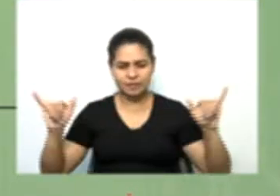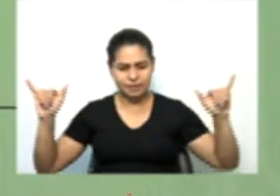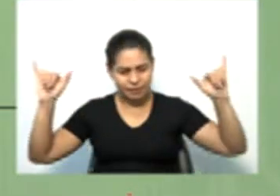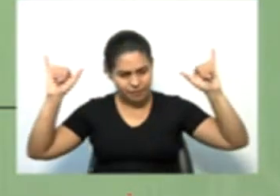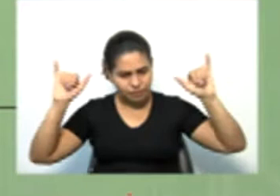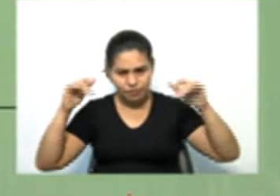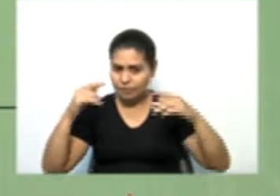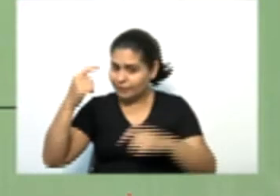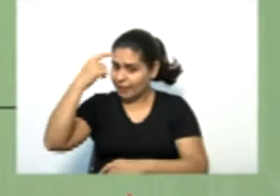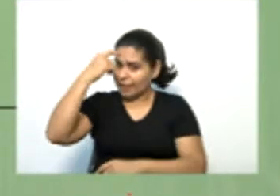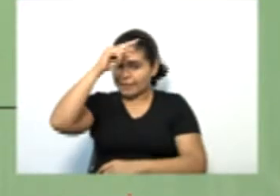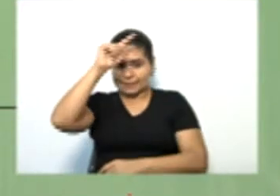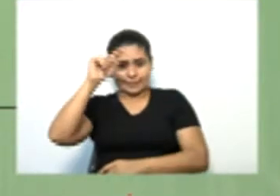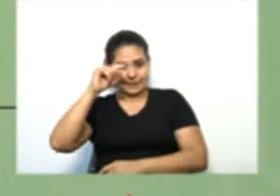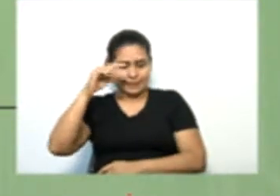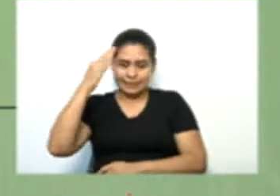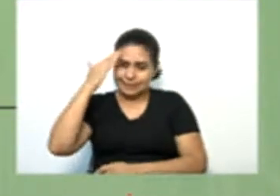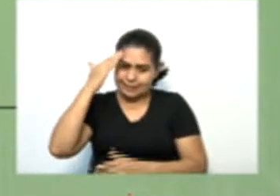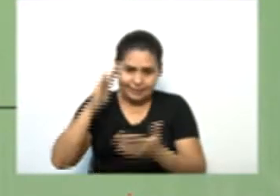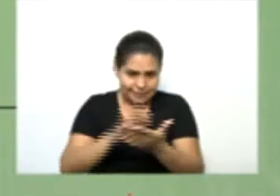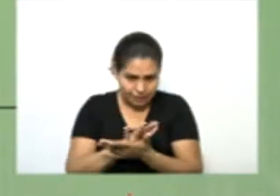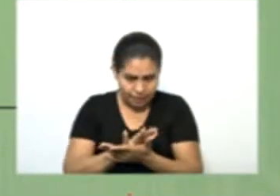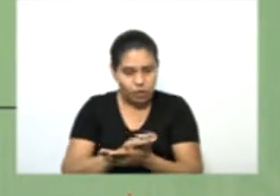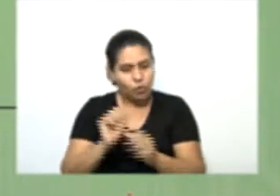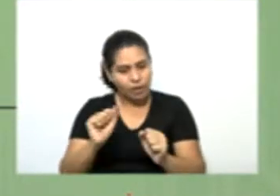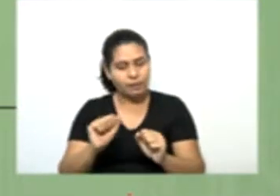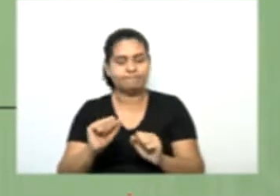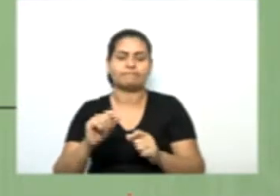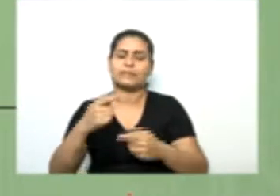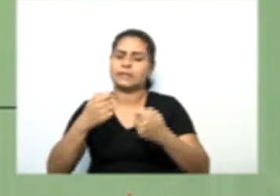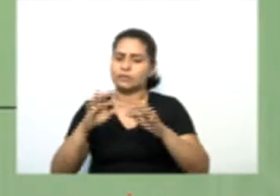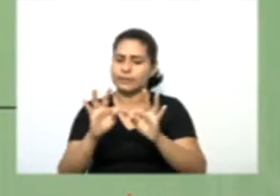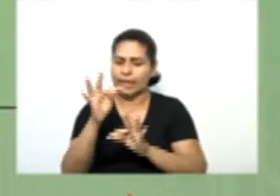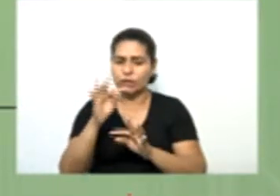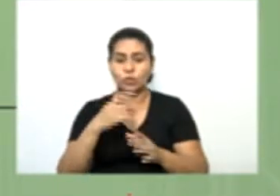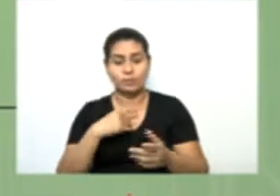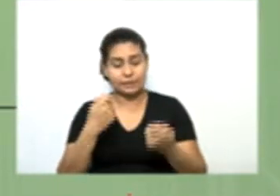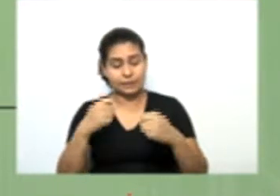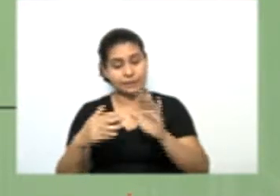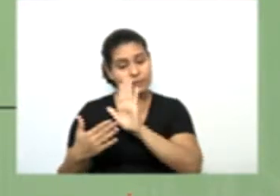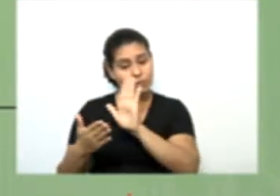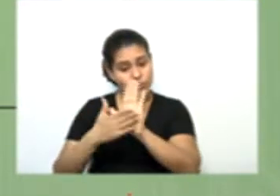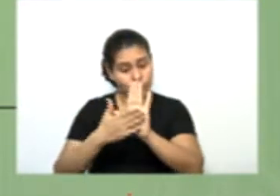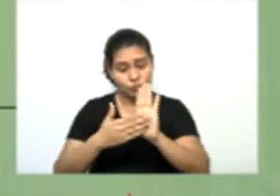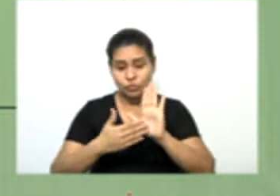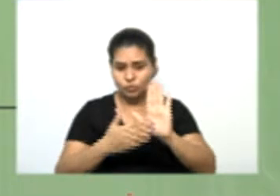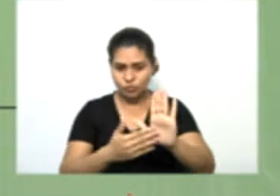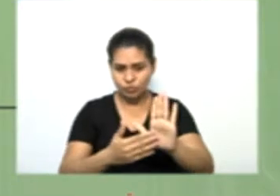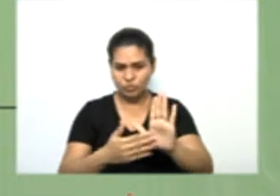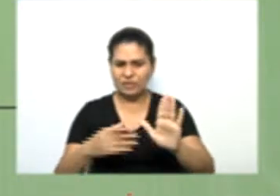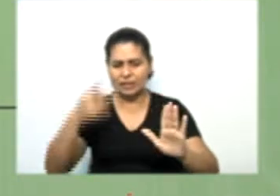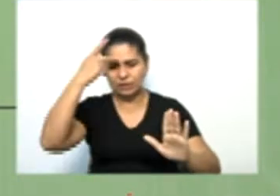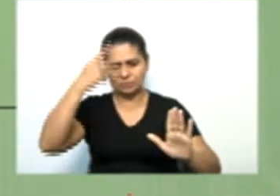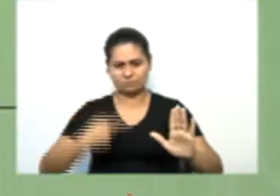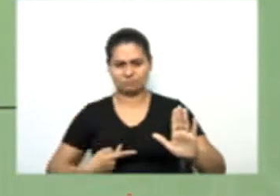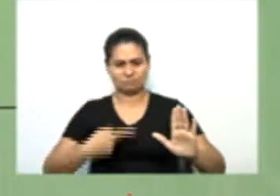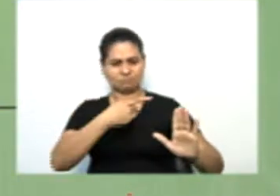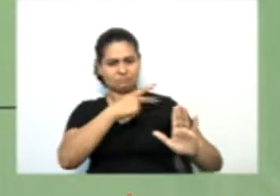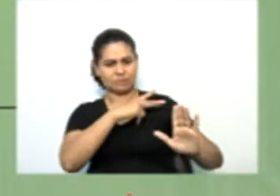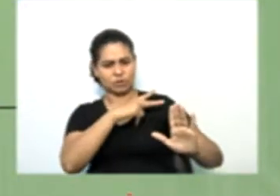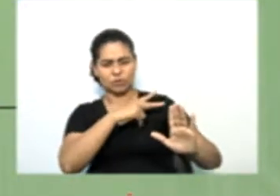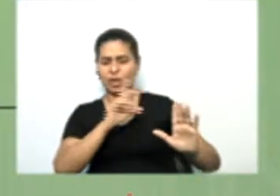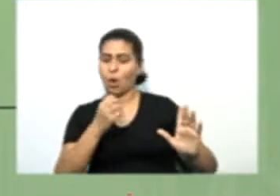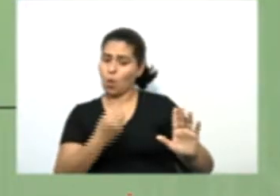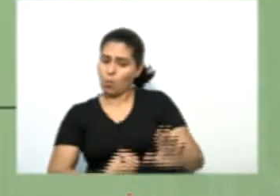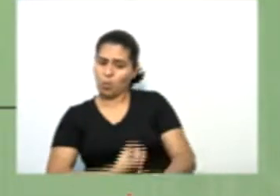ficar nenhuma dúvida. Focalize na argumentação técnica e lógica, não coloque as coisas em termos pessoais ou emocionais,